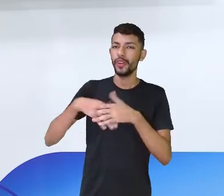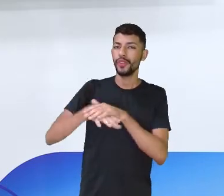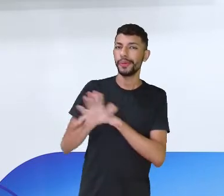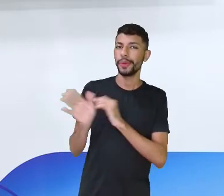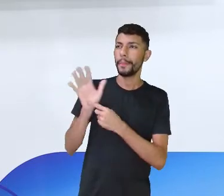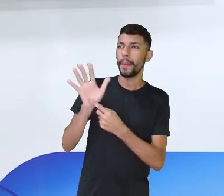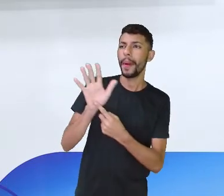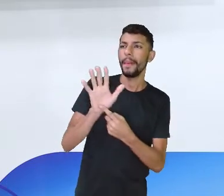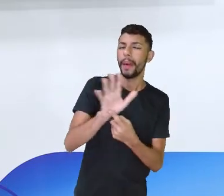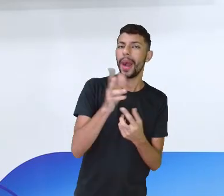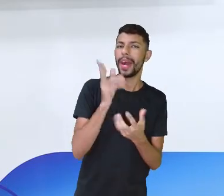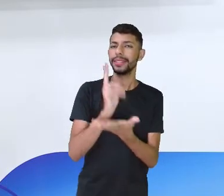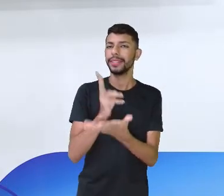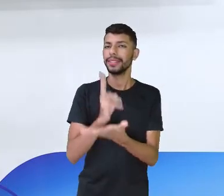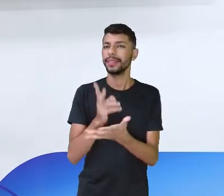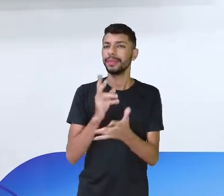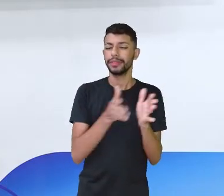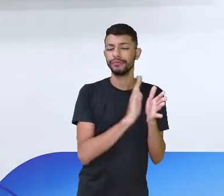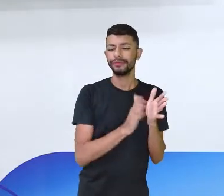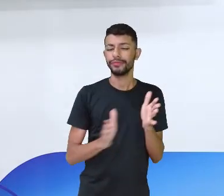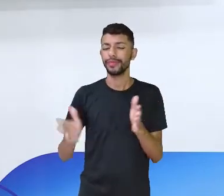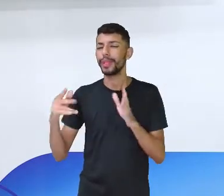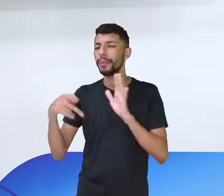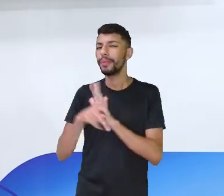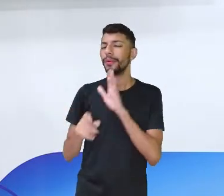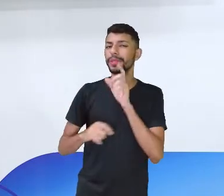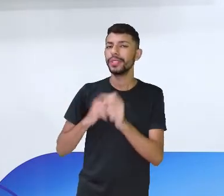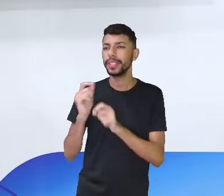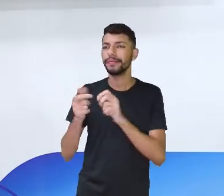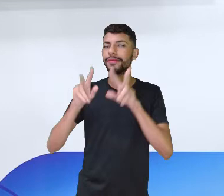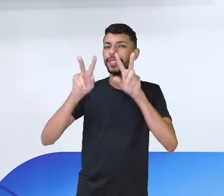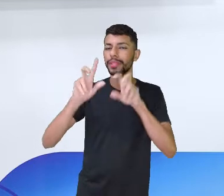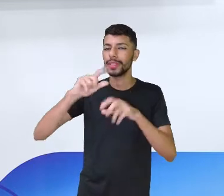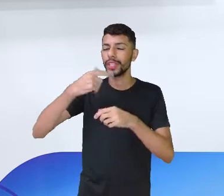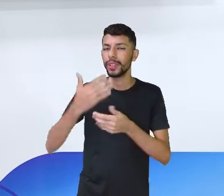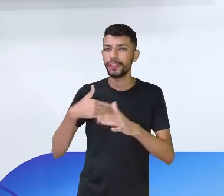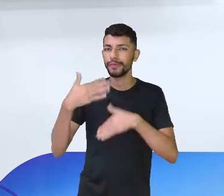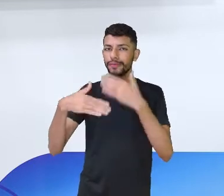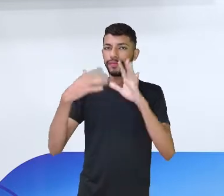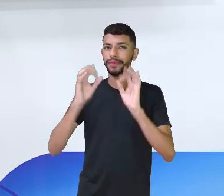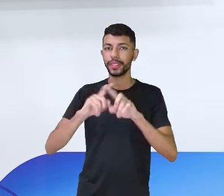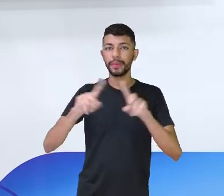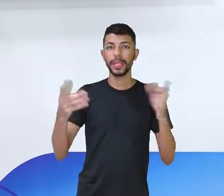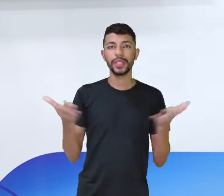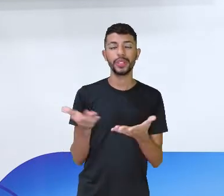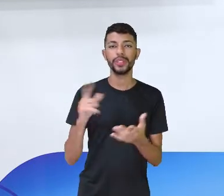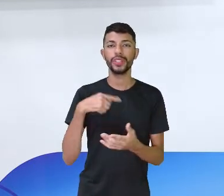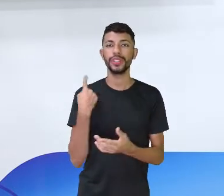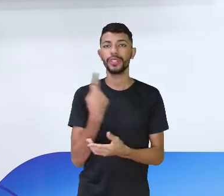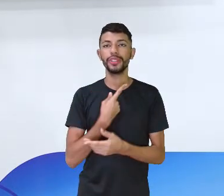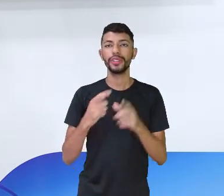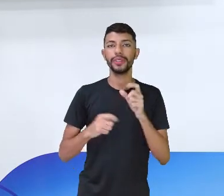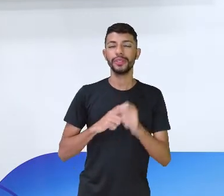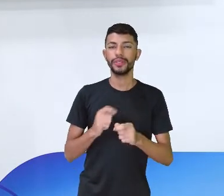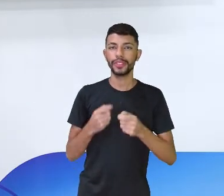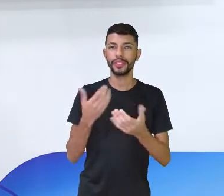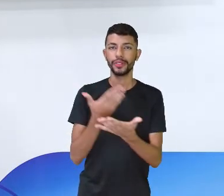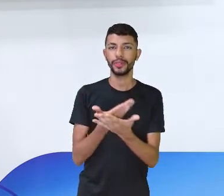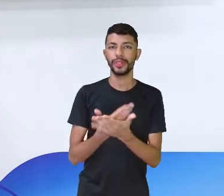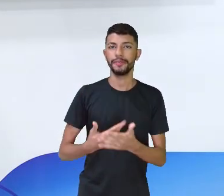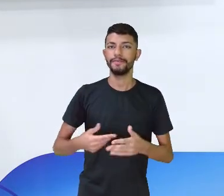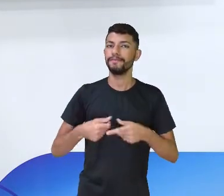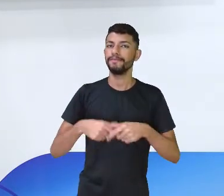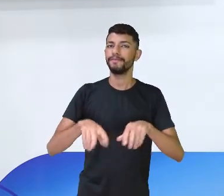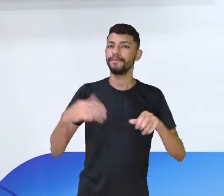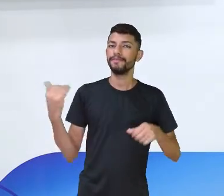mostrando a vocês durante essas sequências de temáticas que a gente vem desenvolvendo. Mas hoje a gente vai conversar sobre algo muito importante